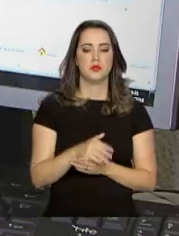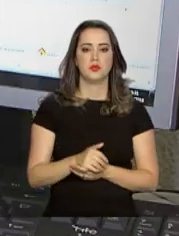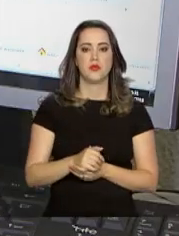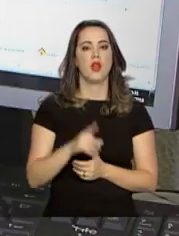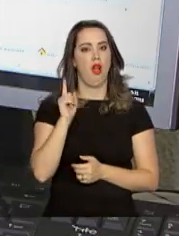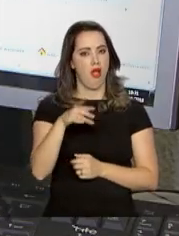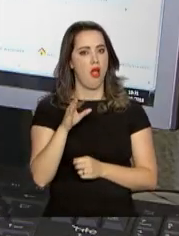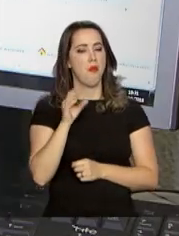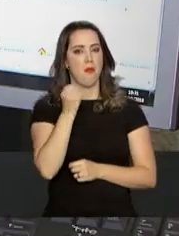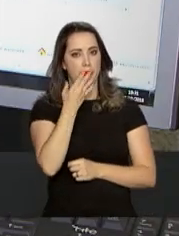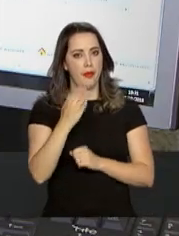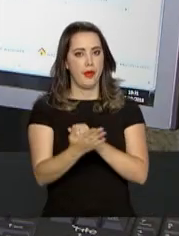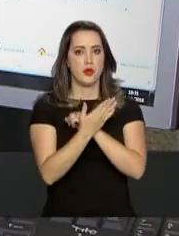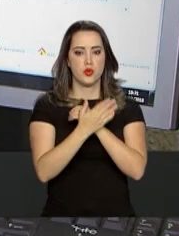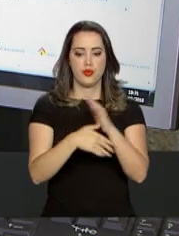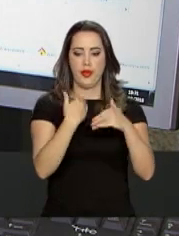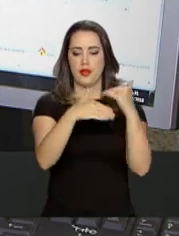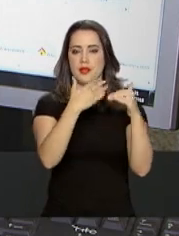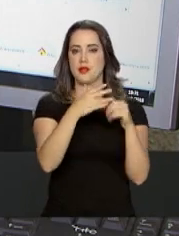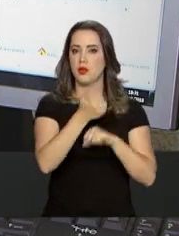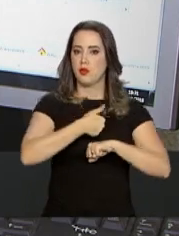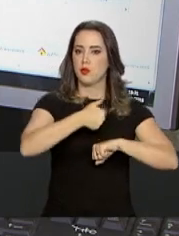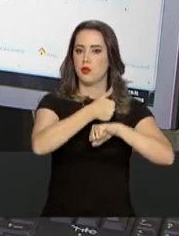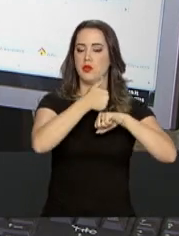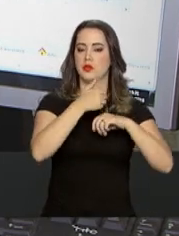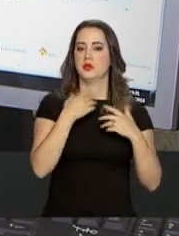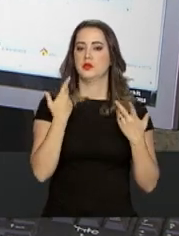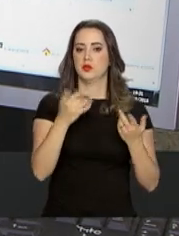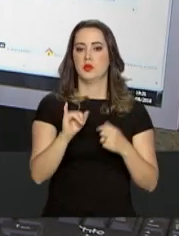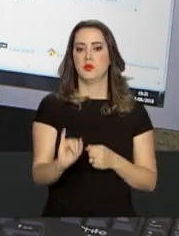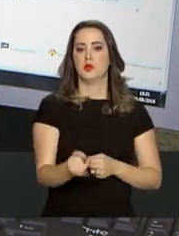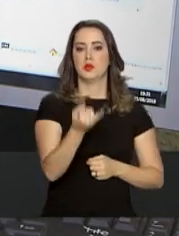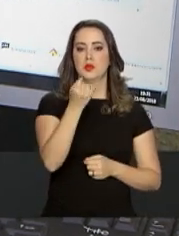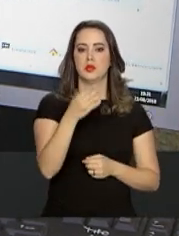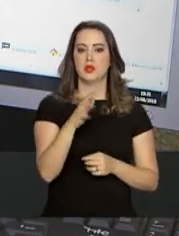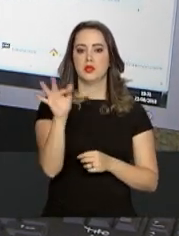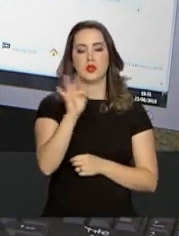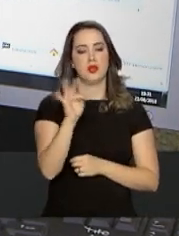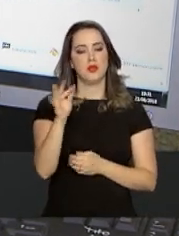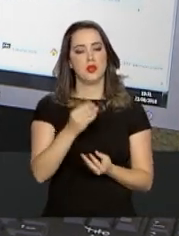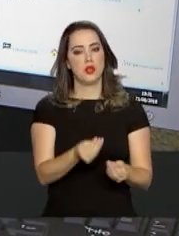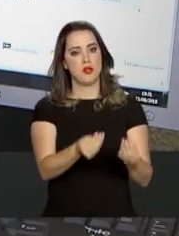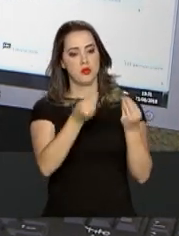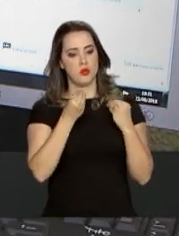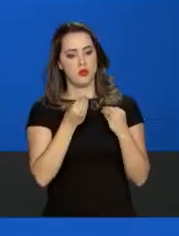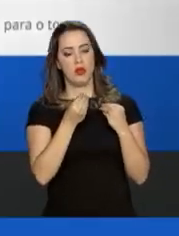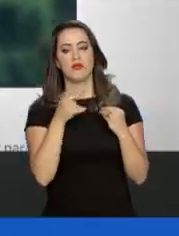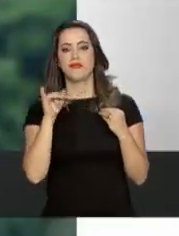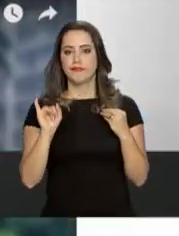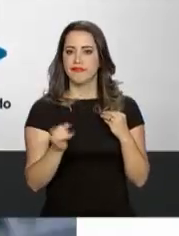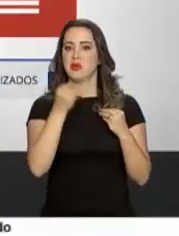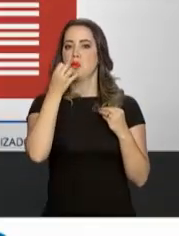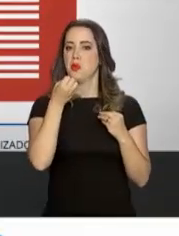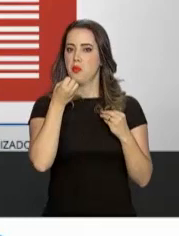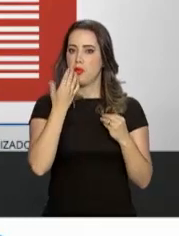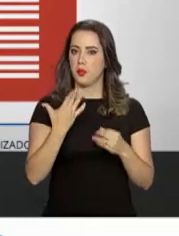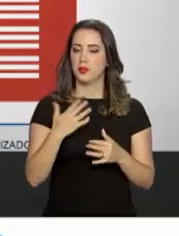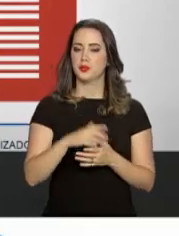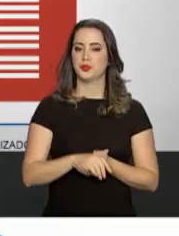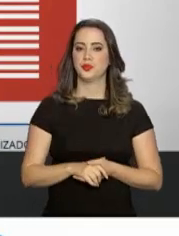porque o crescimento profissional pra gente é uma oportunidade que a faculdade dá pra gente tem que aproveitar são mais de